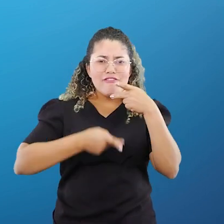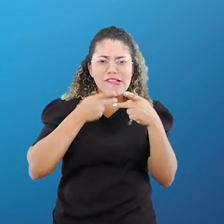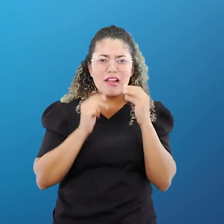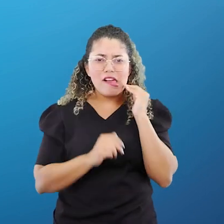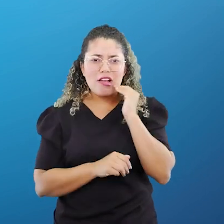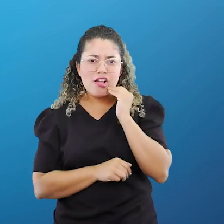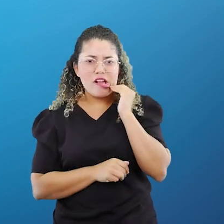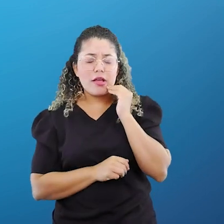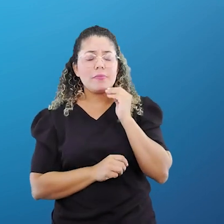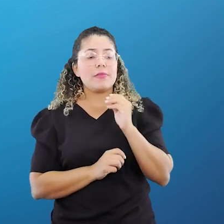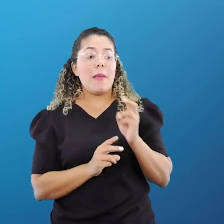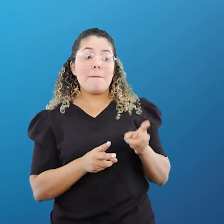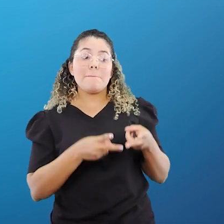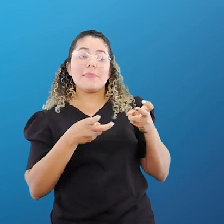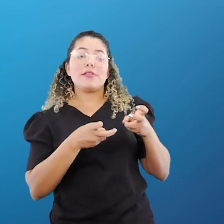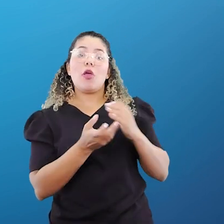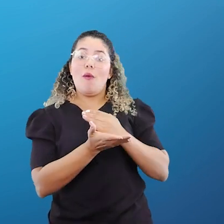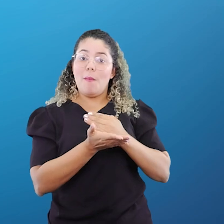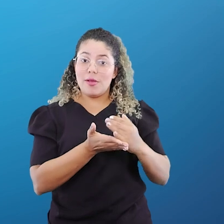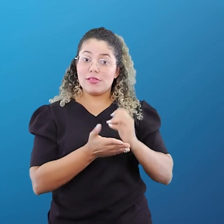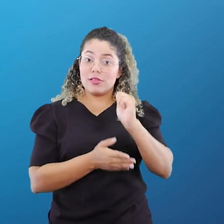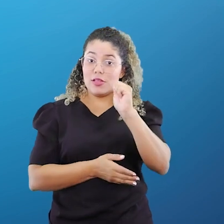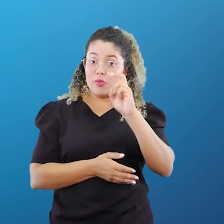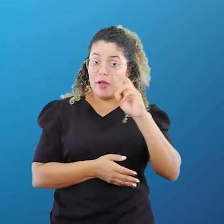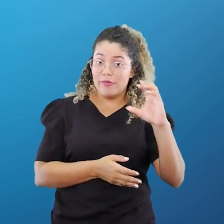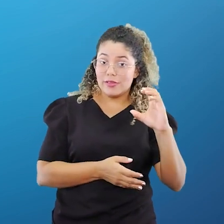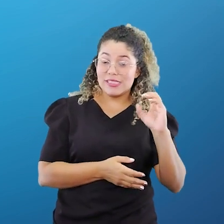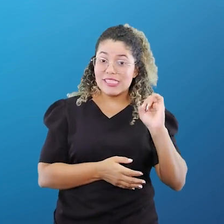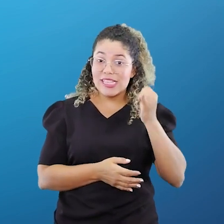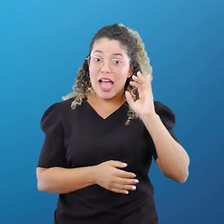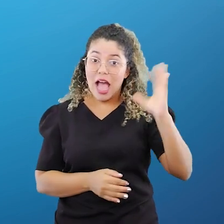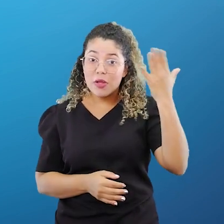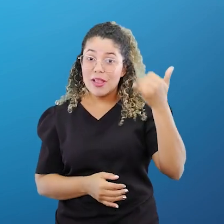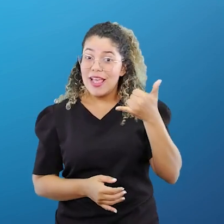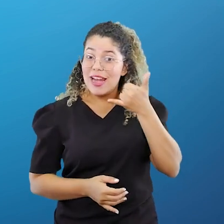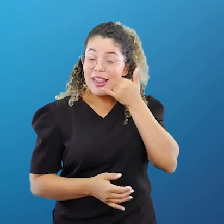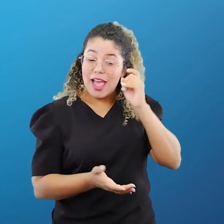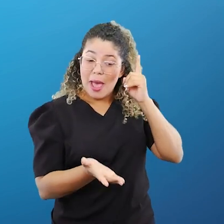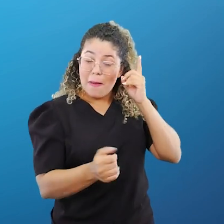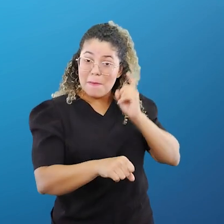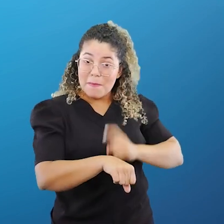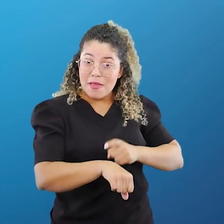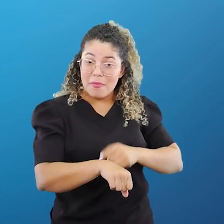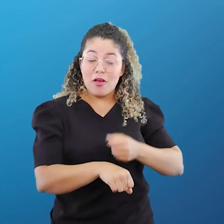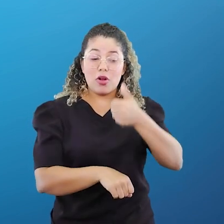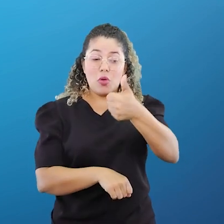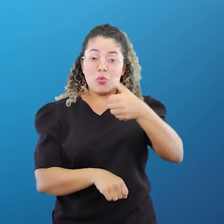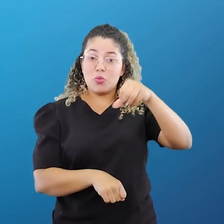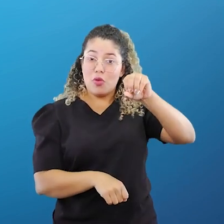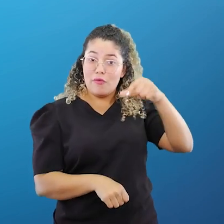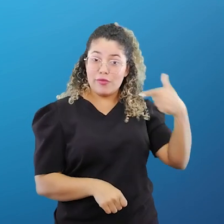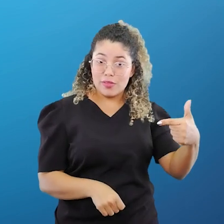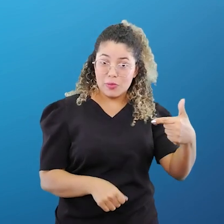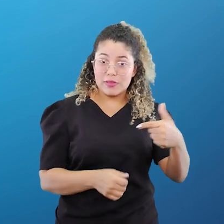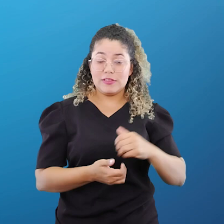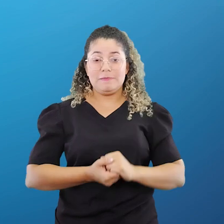ordenada, isso pode ser um indício de um AVC. Quando isso acontece, é importante ligar imediatamente para o SAMU 192.